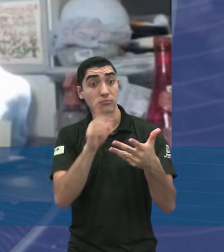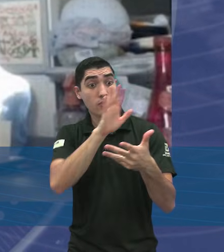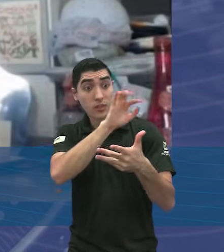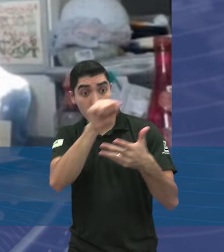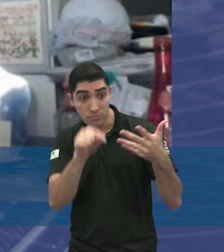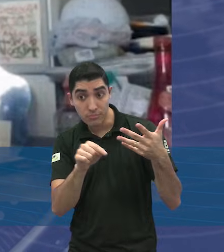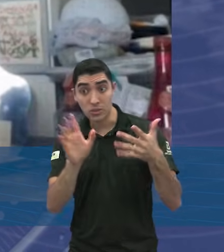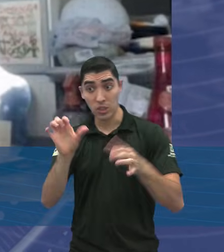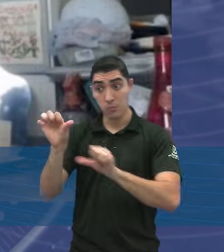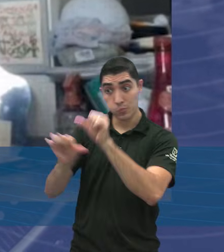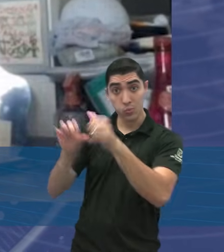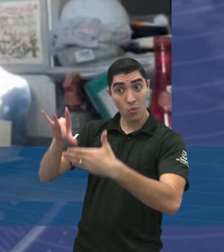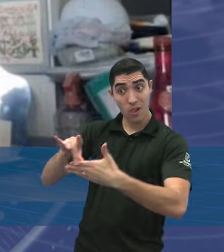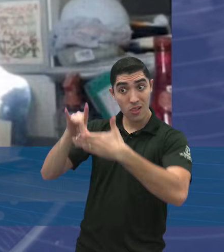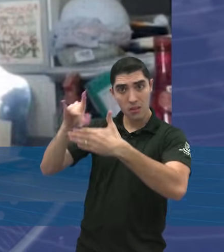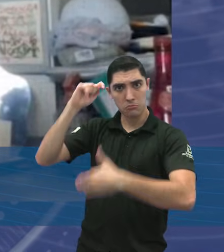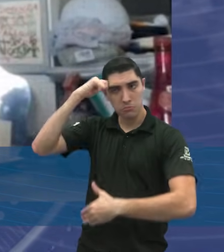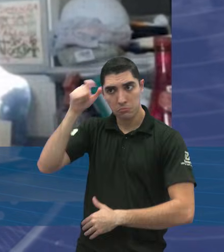acontece,